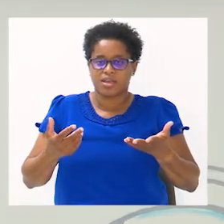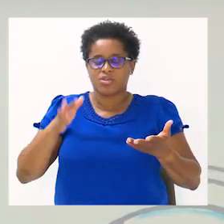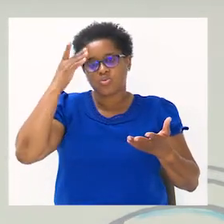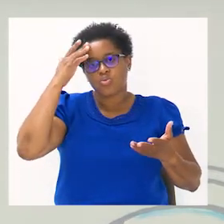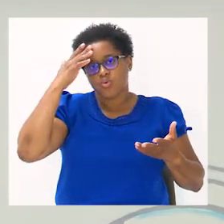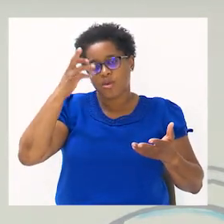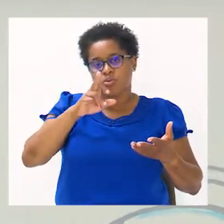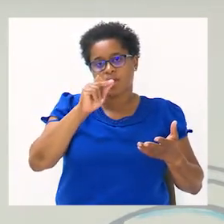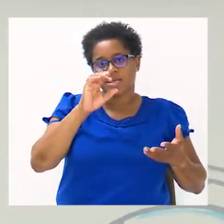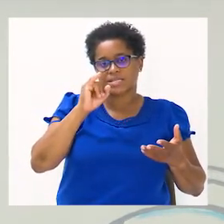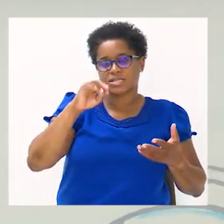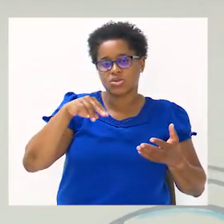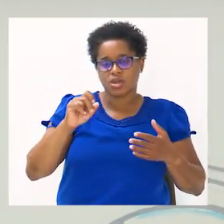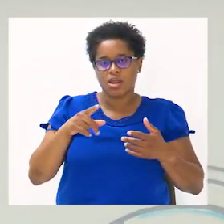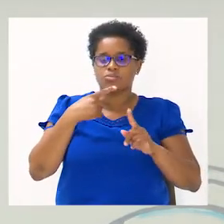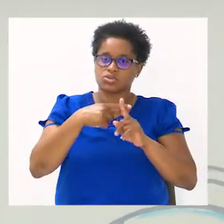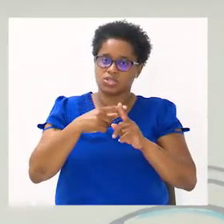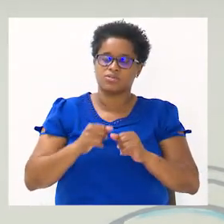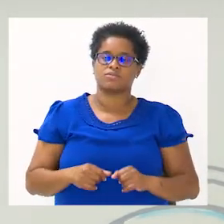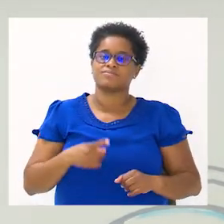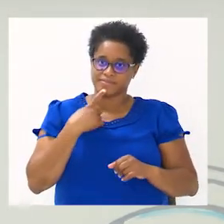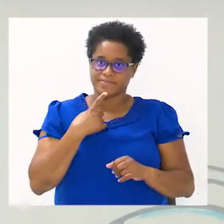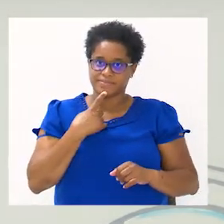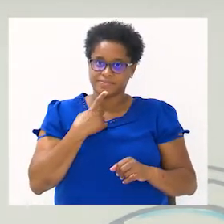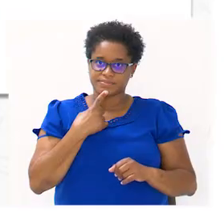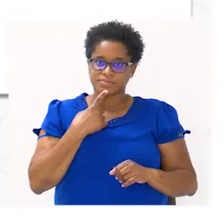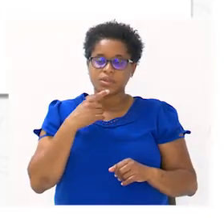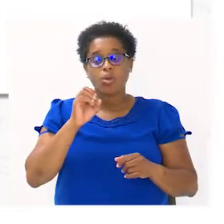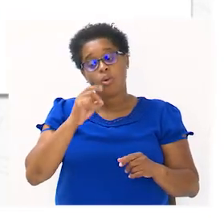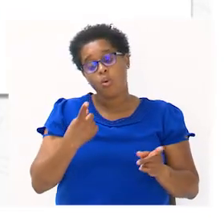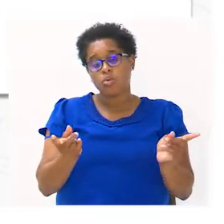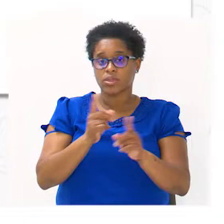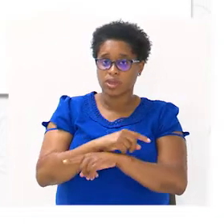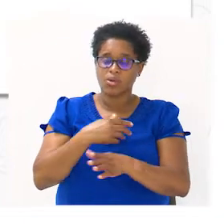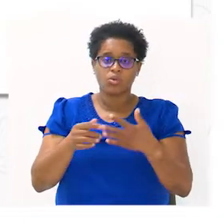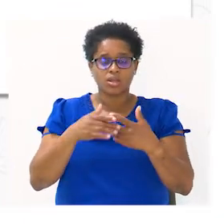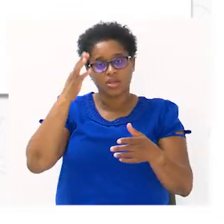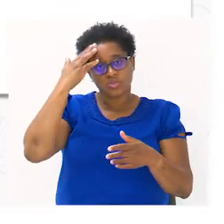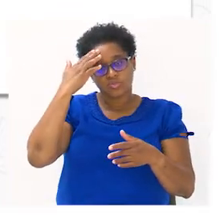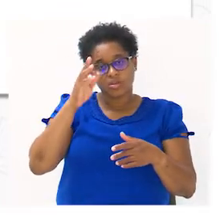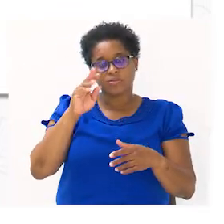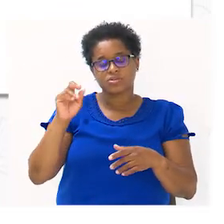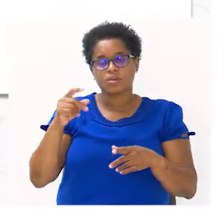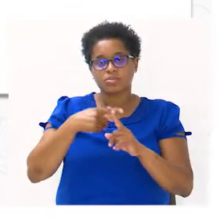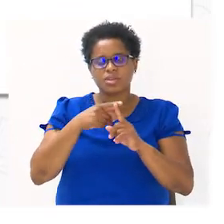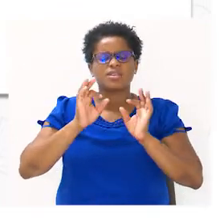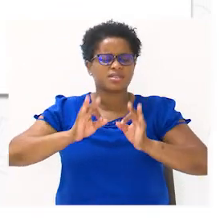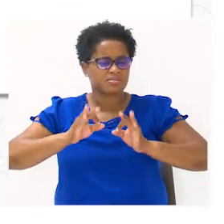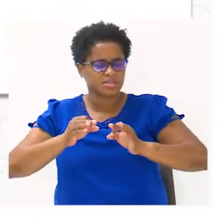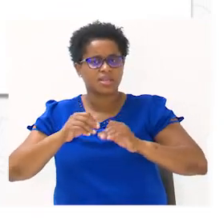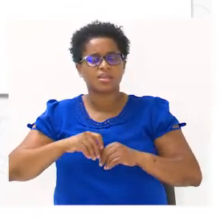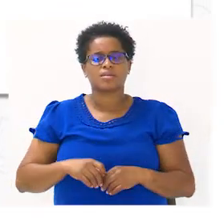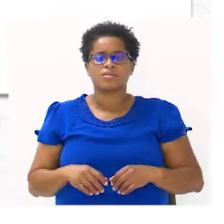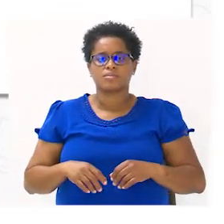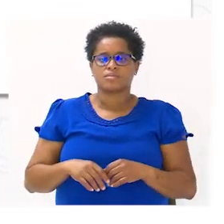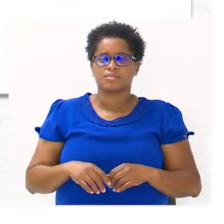qualquer número racional positivo, ok? Ou ao contrário, qualquer número racional positivo é sempre maior